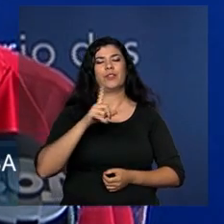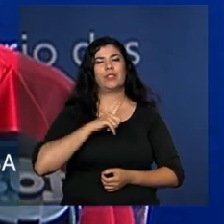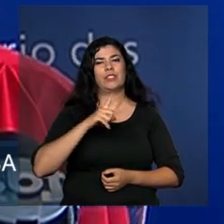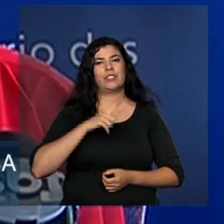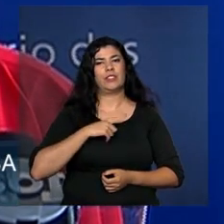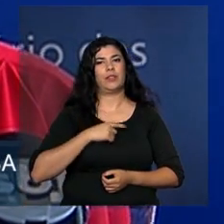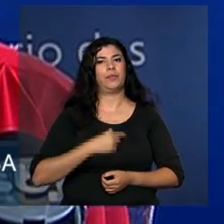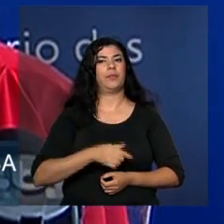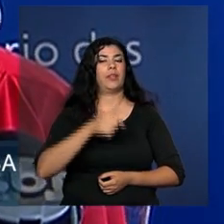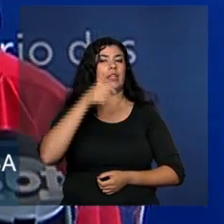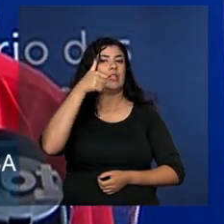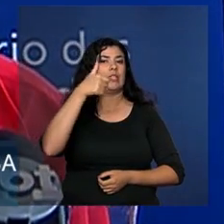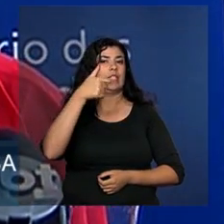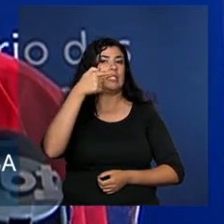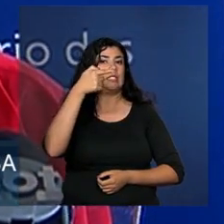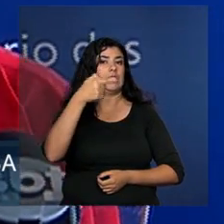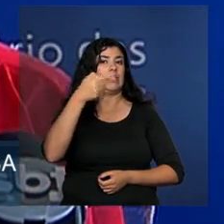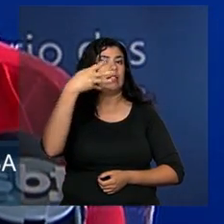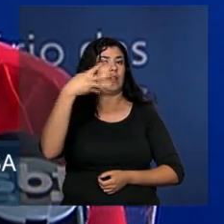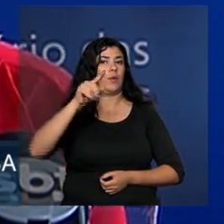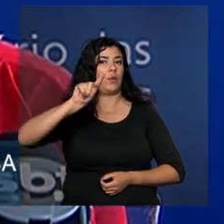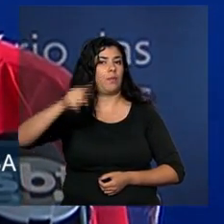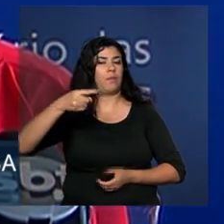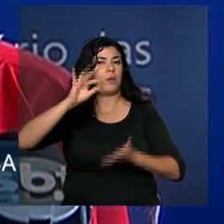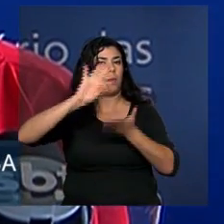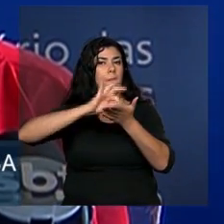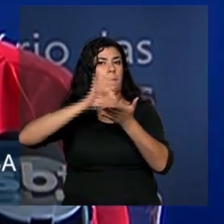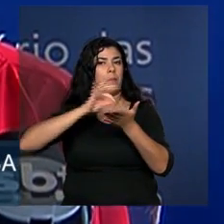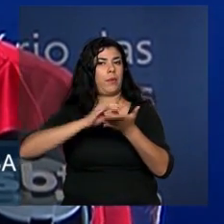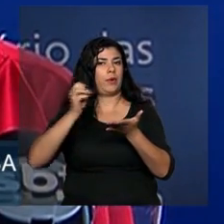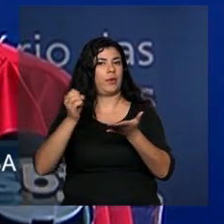de 74 mil matrículas para